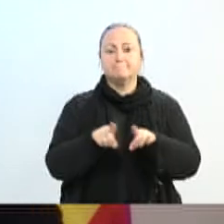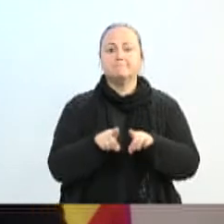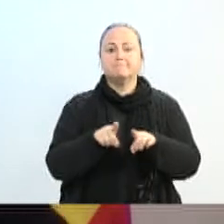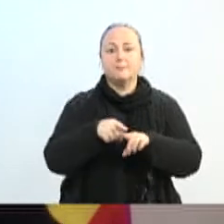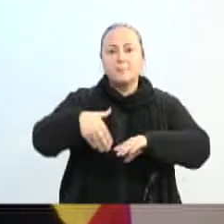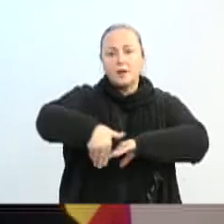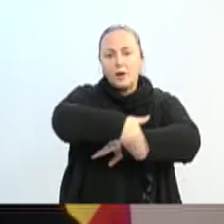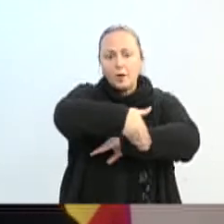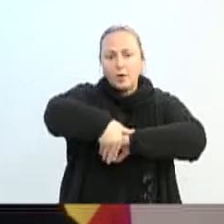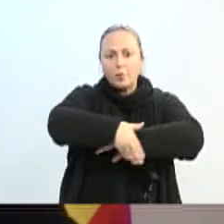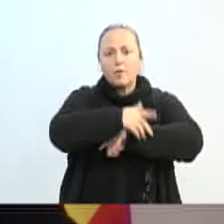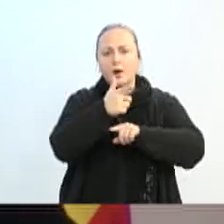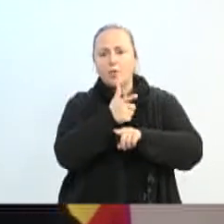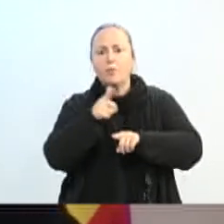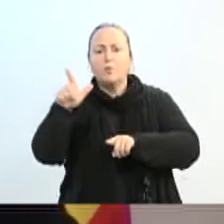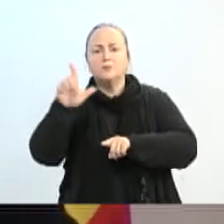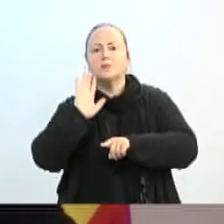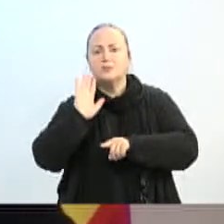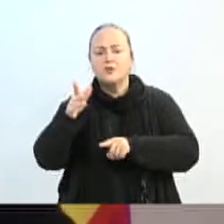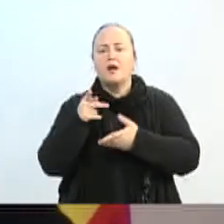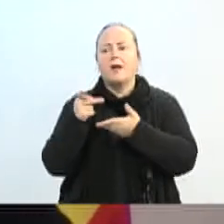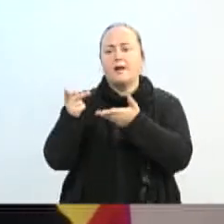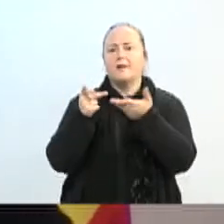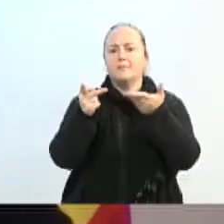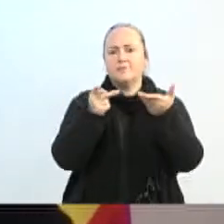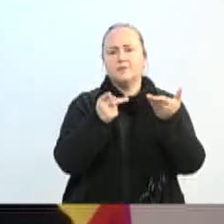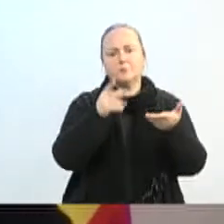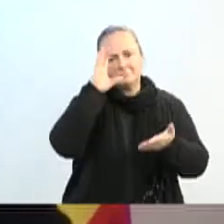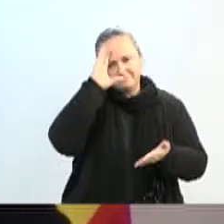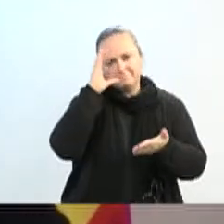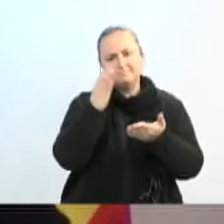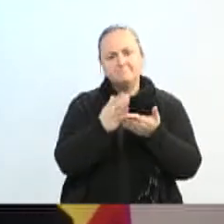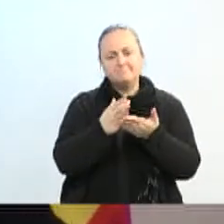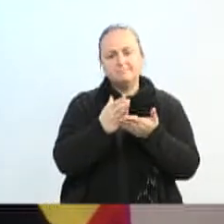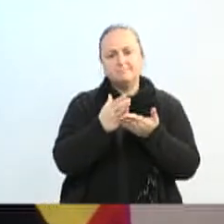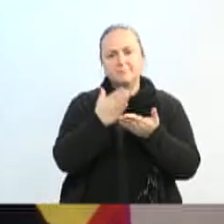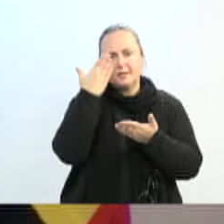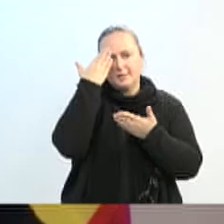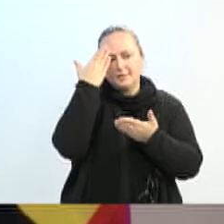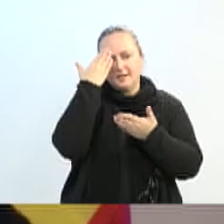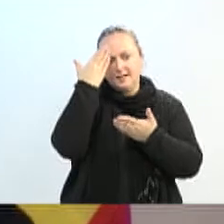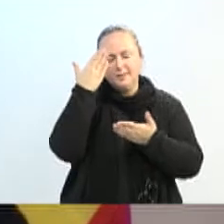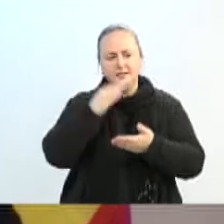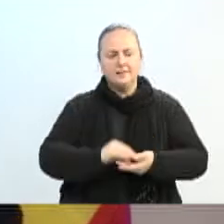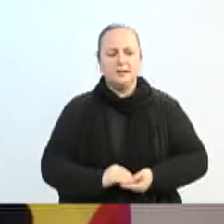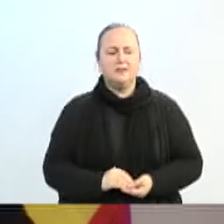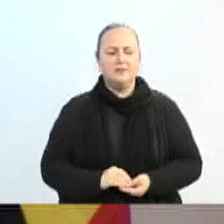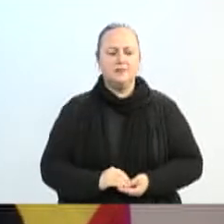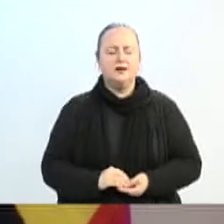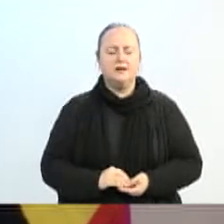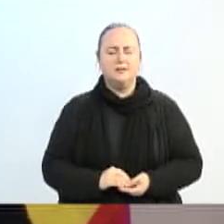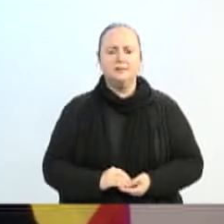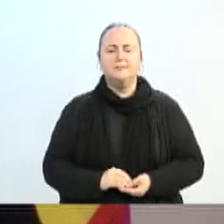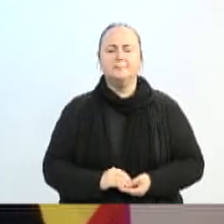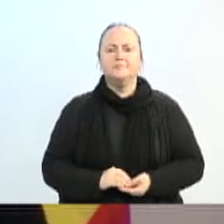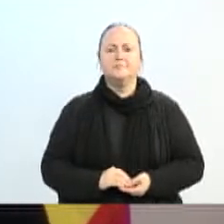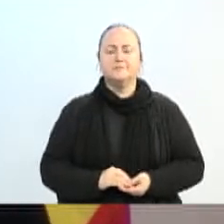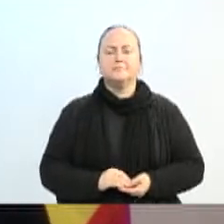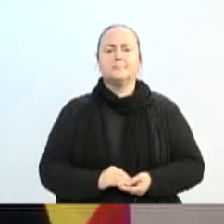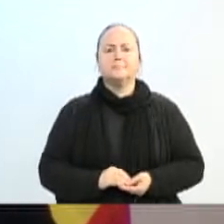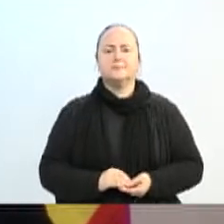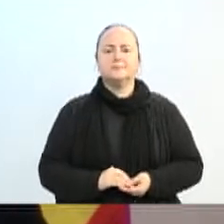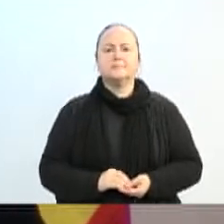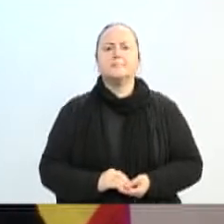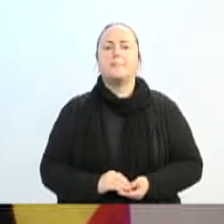as outras duas que nós temos também e visitado nossa gratidão pela confiança e passando para o último assunto eu quero